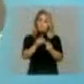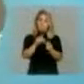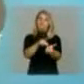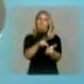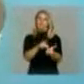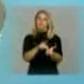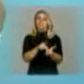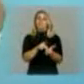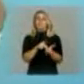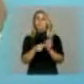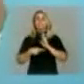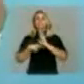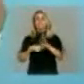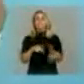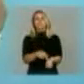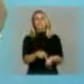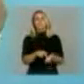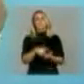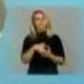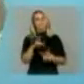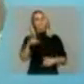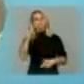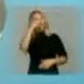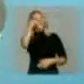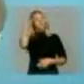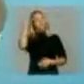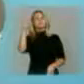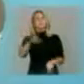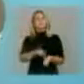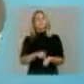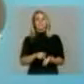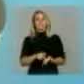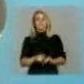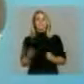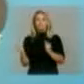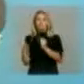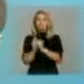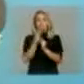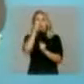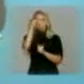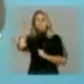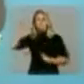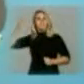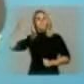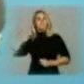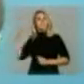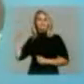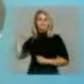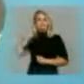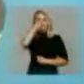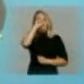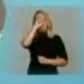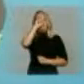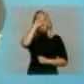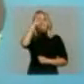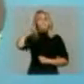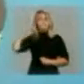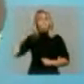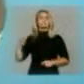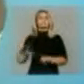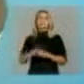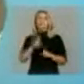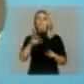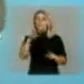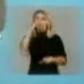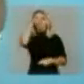alguma coisa. Né? Ela não foi esquecida. Ou seja, dentre as pessoas dos antigos hospitais de rancenia, ela não foi esquecida. Eu